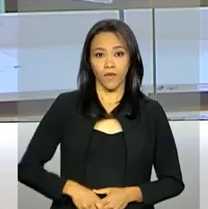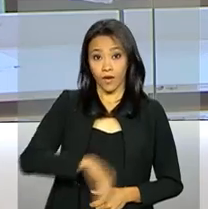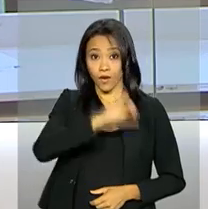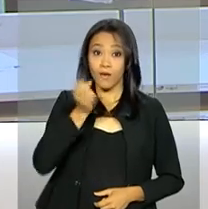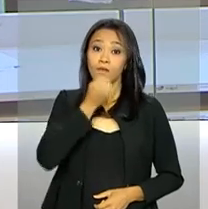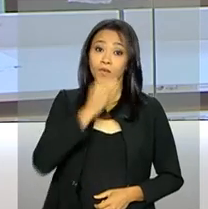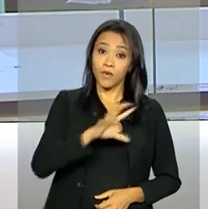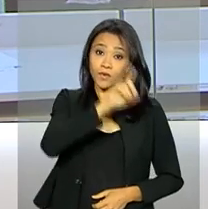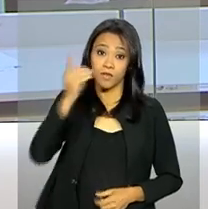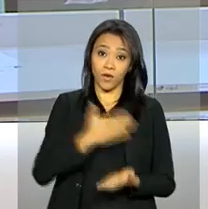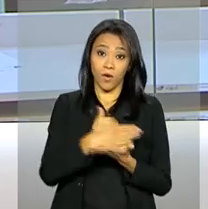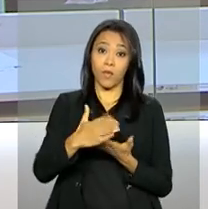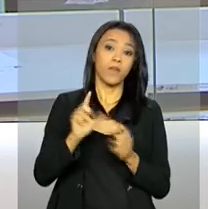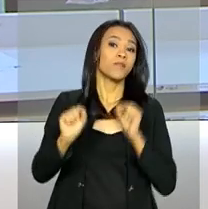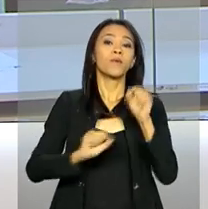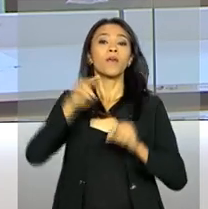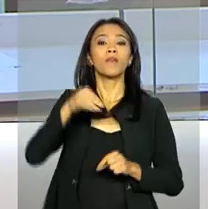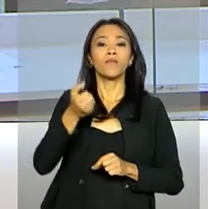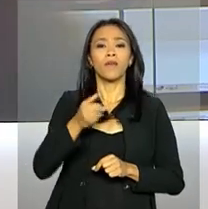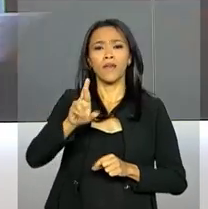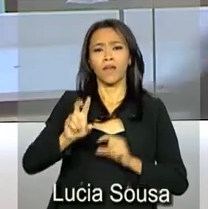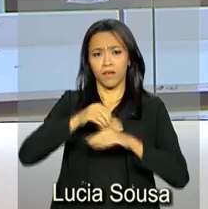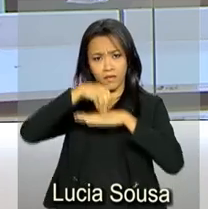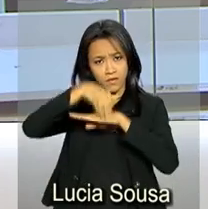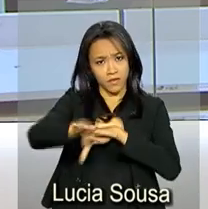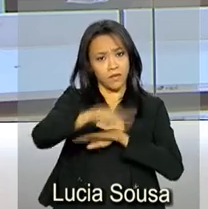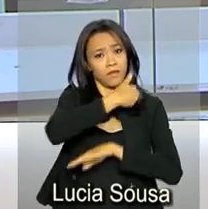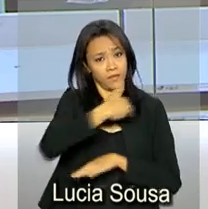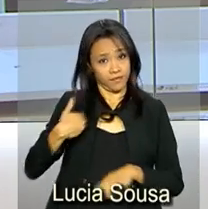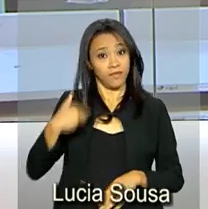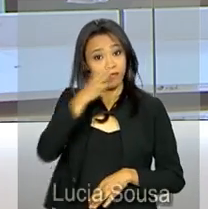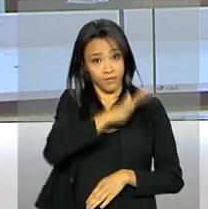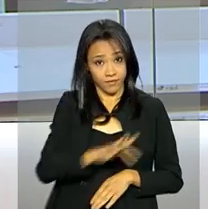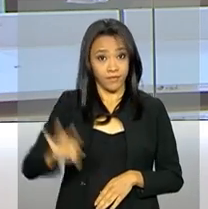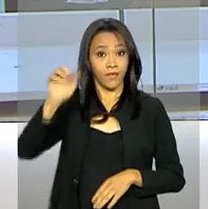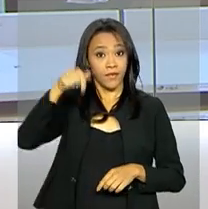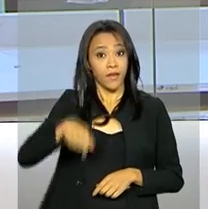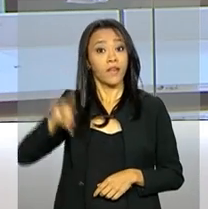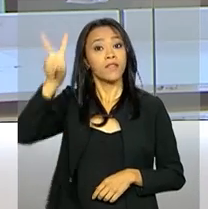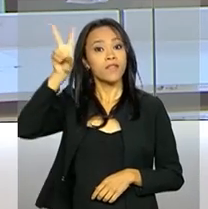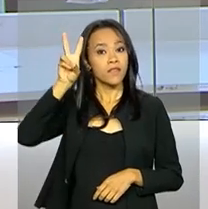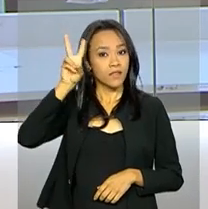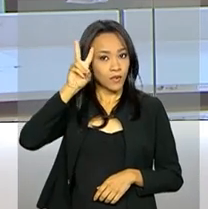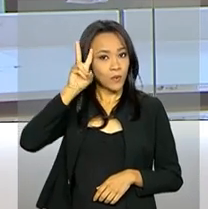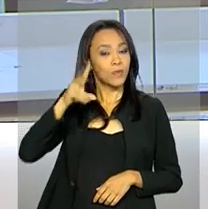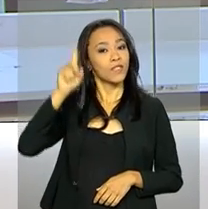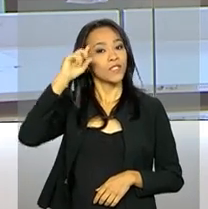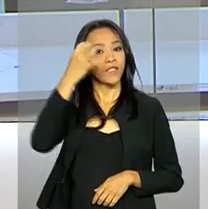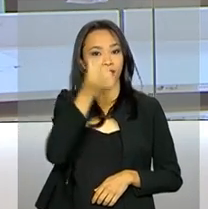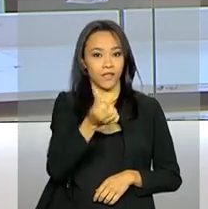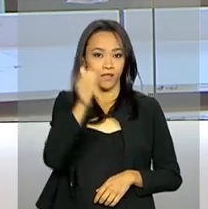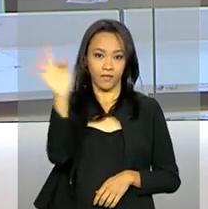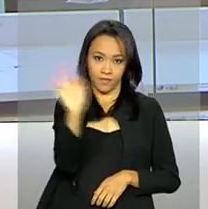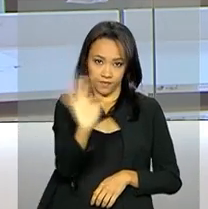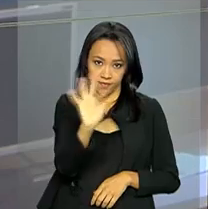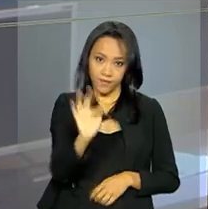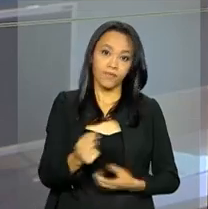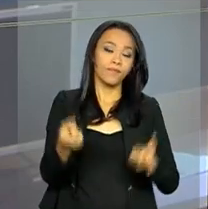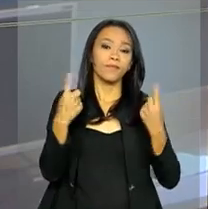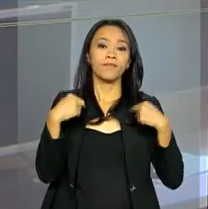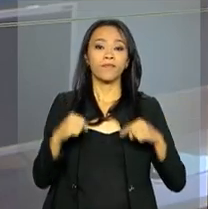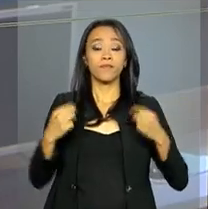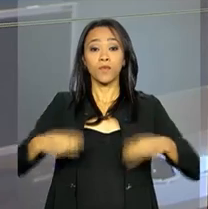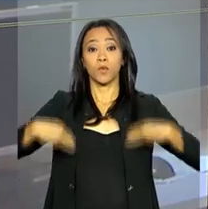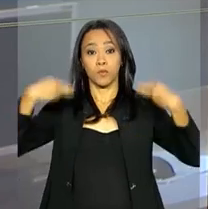Olá, bom dia. Começa agora o Repórter NBR com as notícias do governo federal desta segunda-feira, 6 de fevereiro.